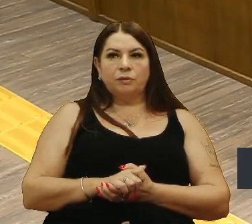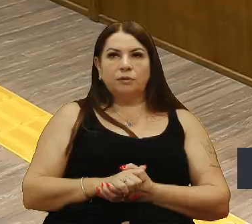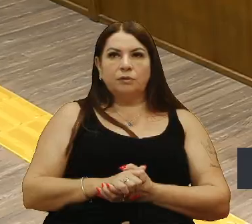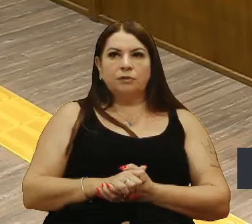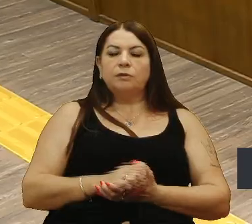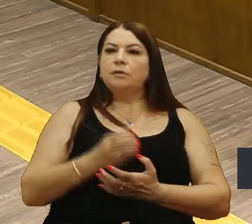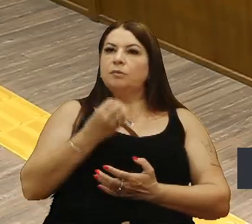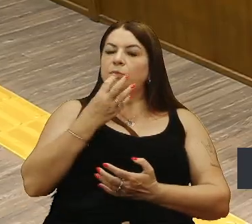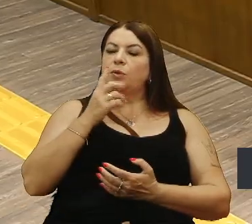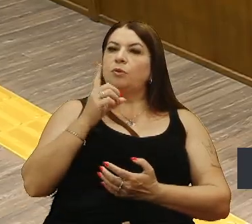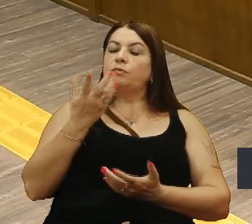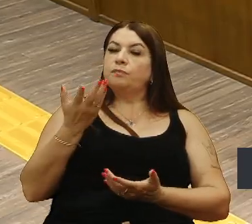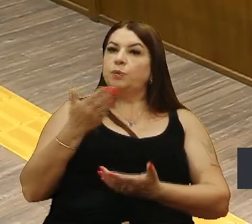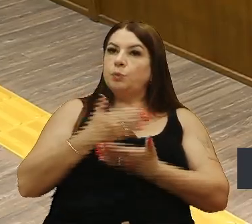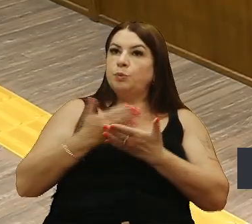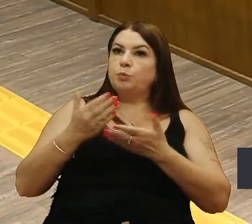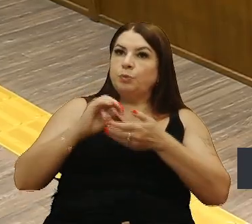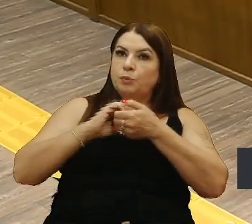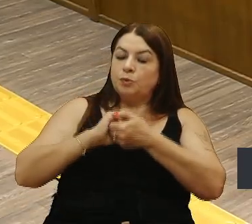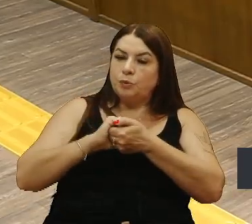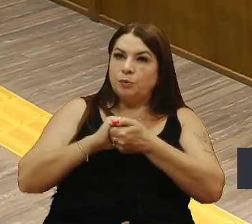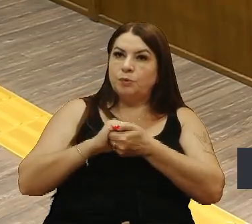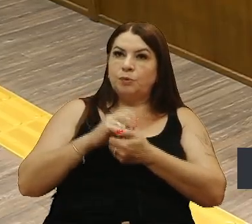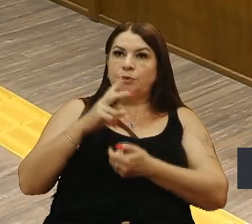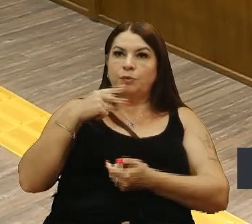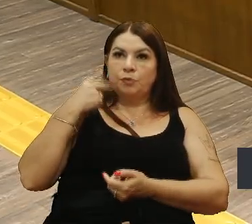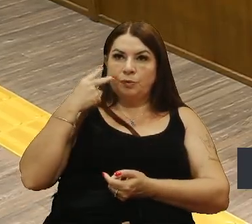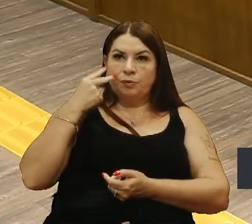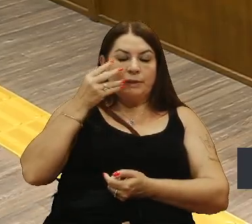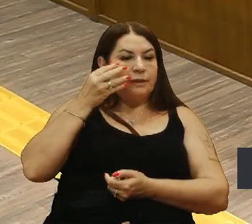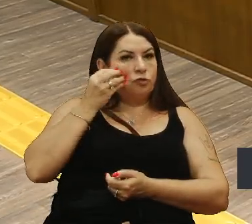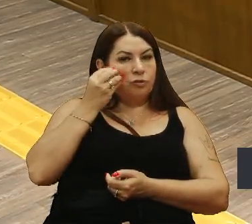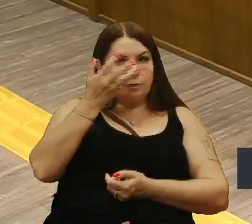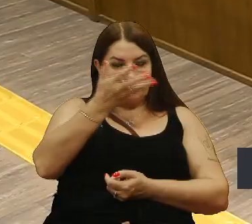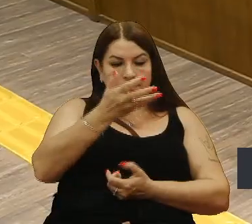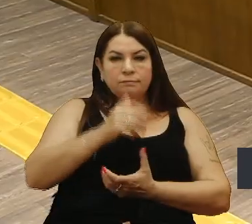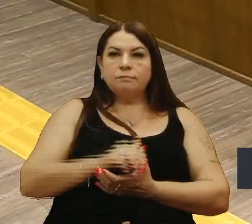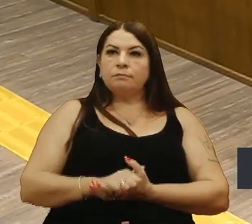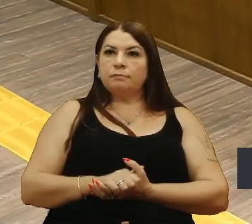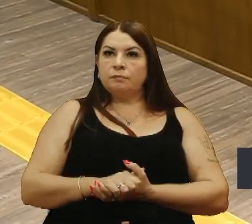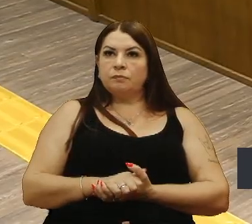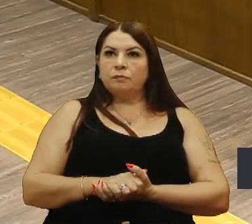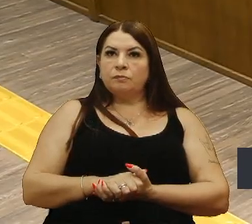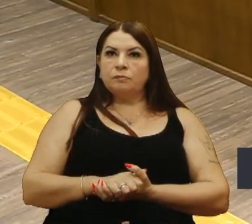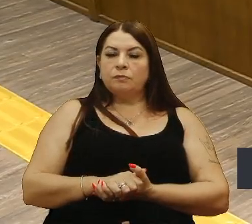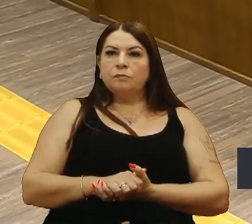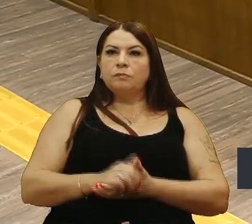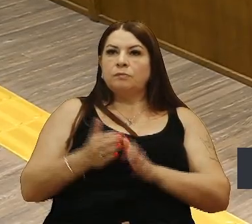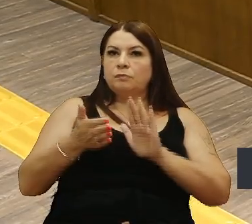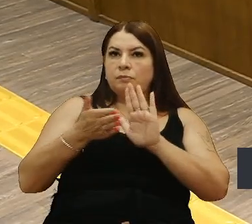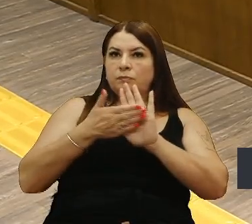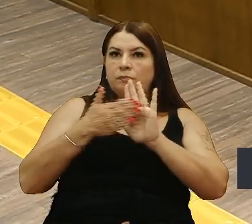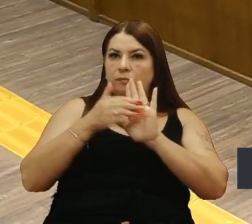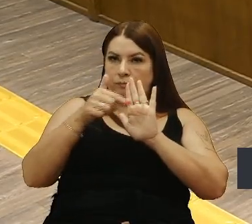Bom, eu começo saudando o vereador Jack pela